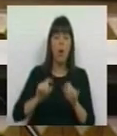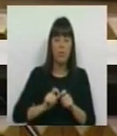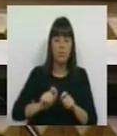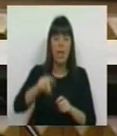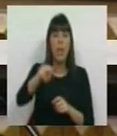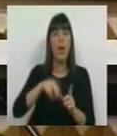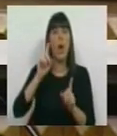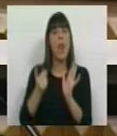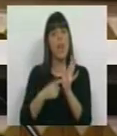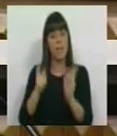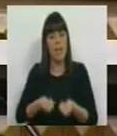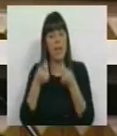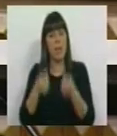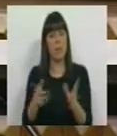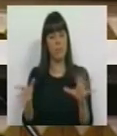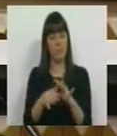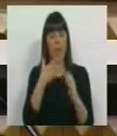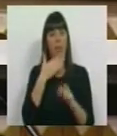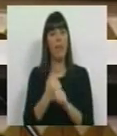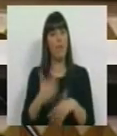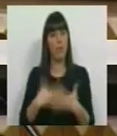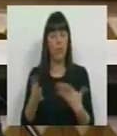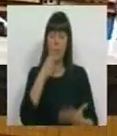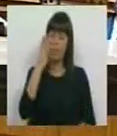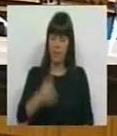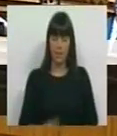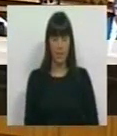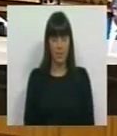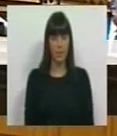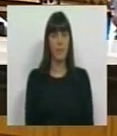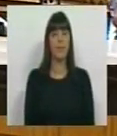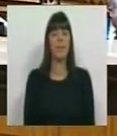ligações e as necessidades de investimento para seu adequado funcionamento. Isso. Muito obrigado.